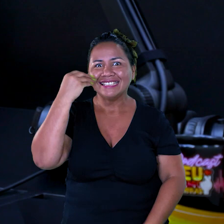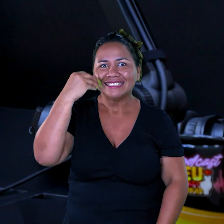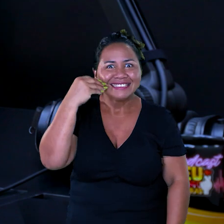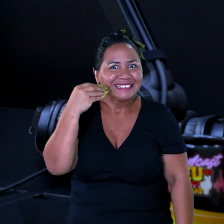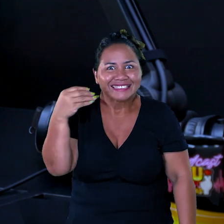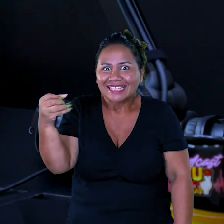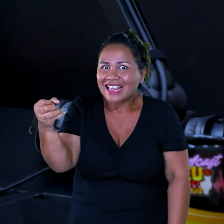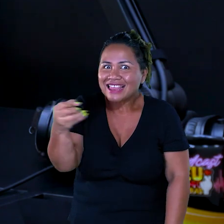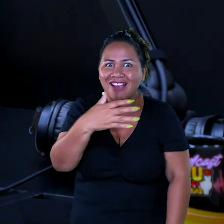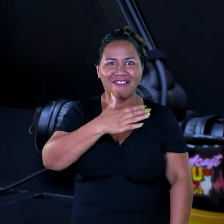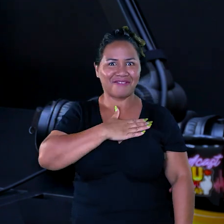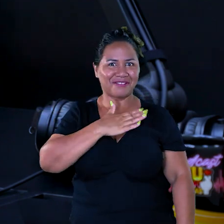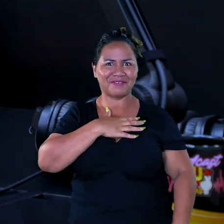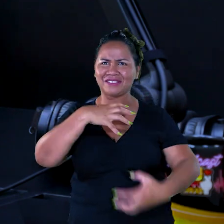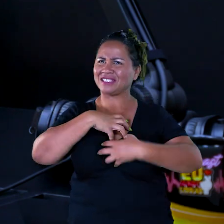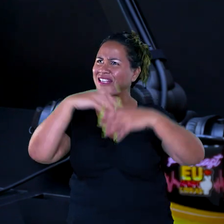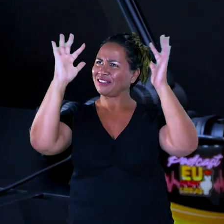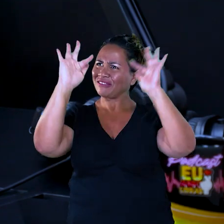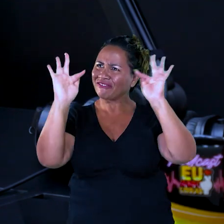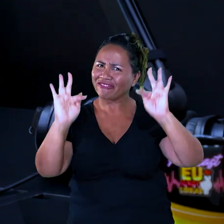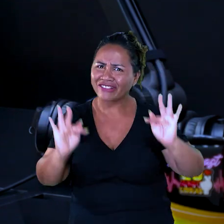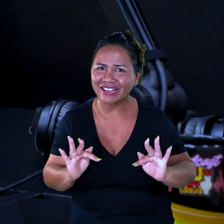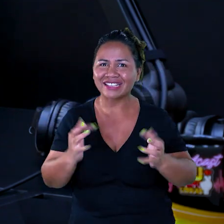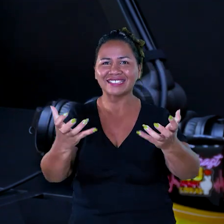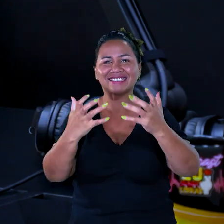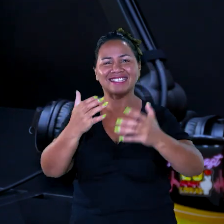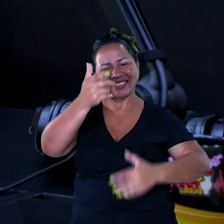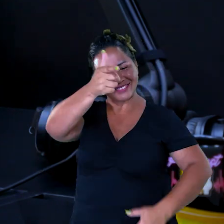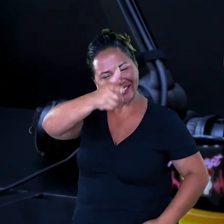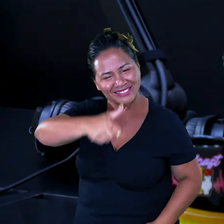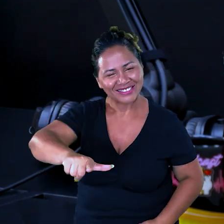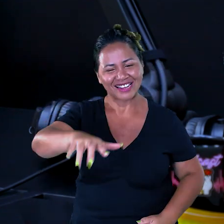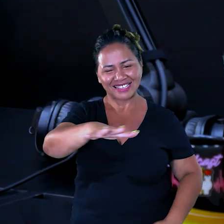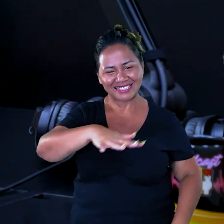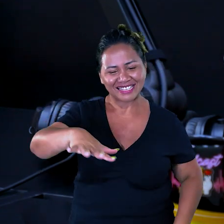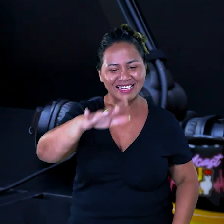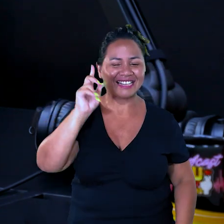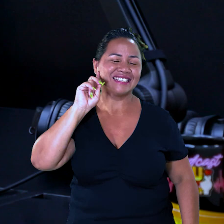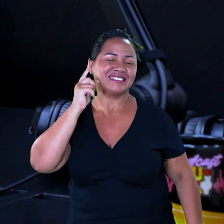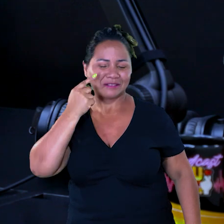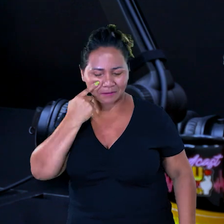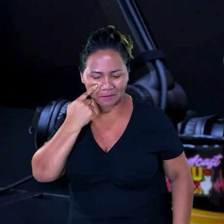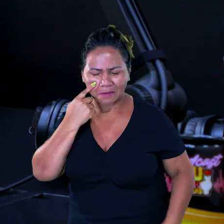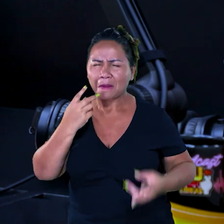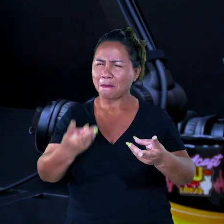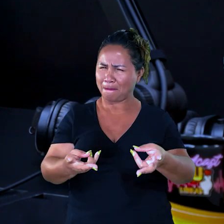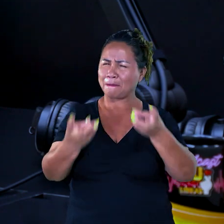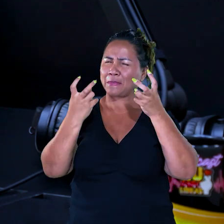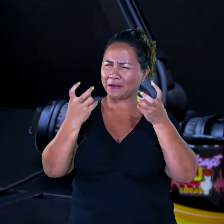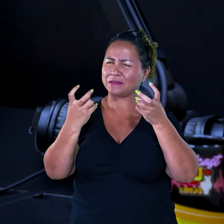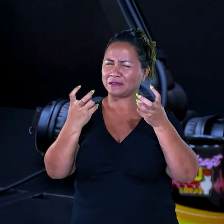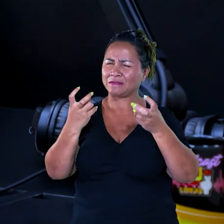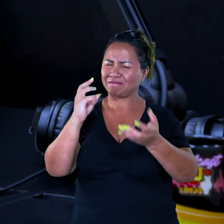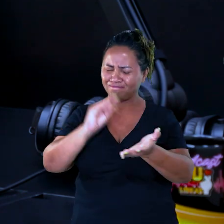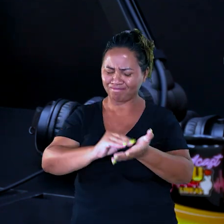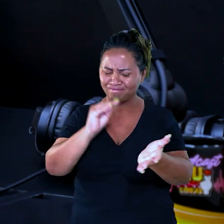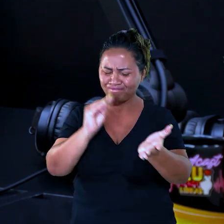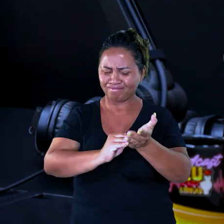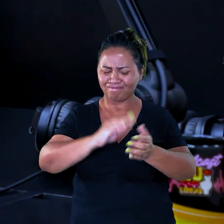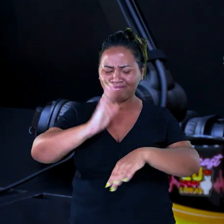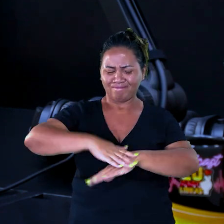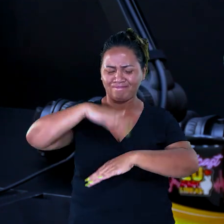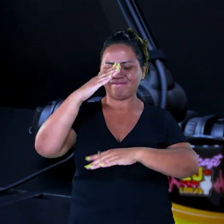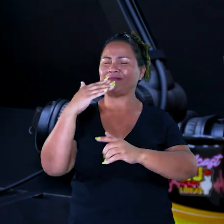Então, assim, eu pretendo continuar nessa área de surdo-cegueira, porque a gente também percebe a escassez, né, Aline, de profissionais. Sim, precisamos muito. E